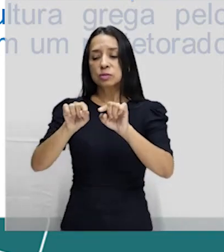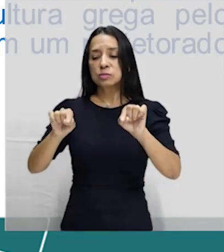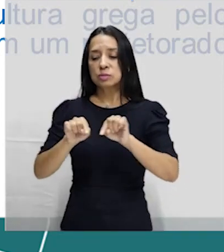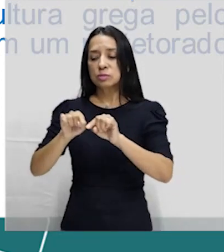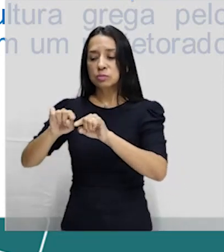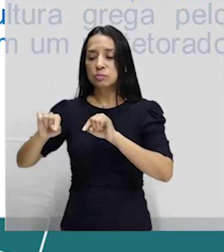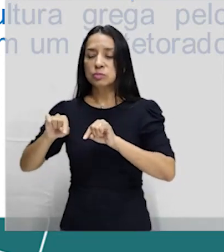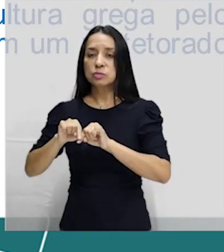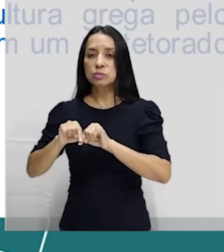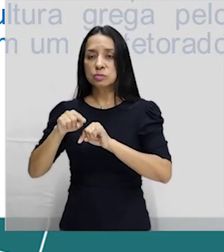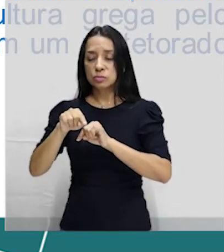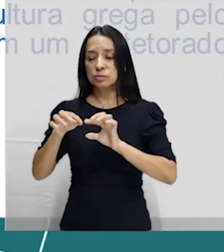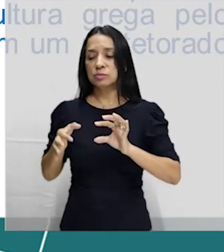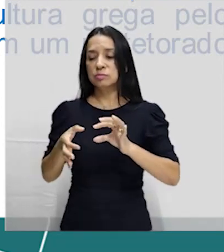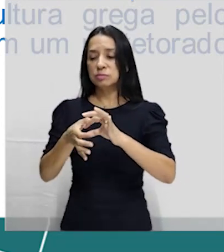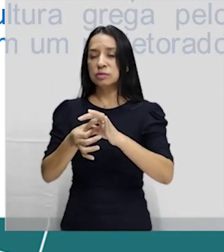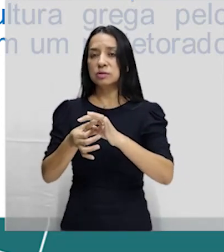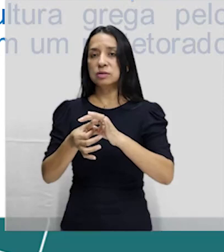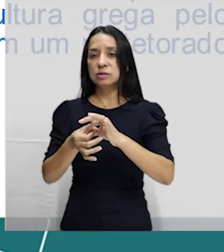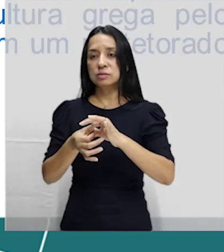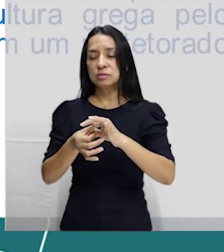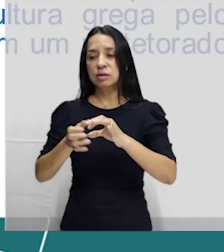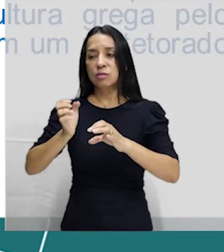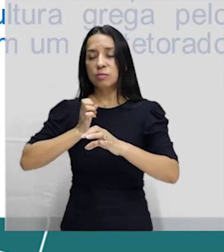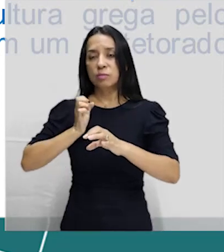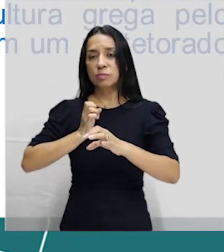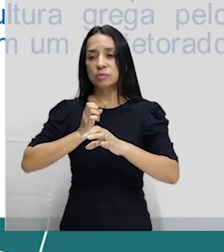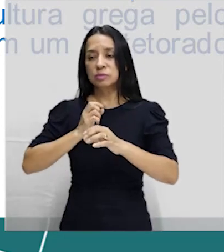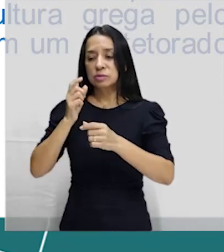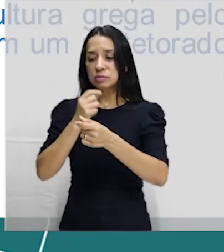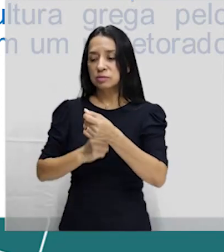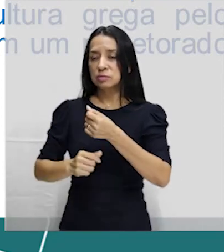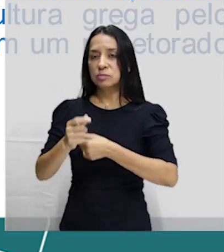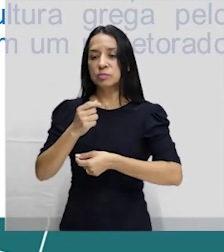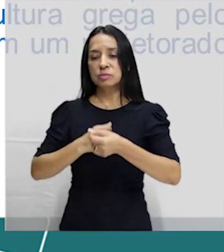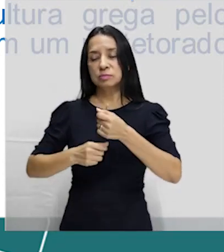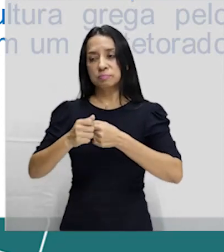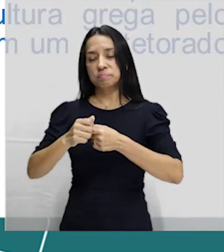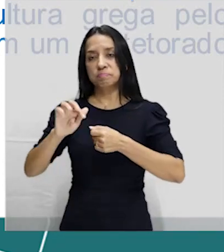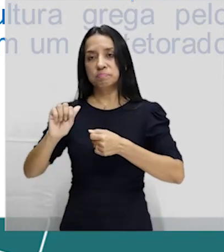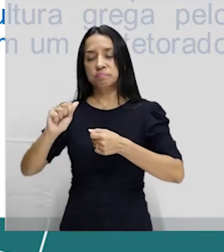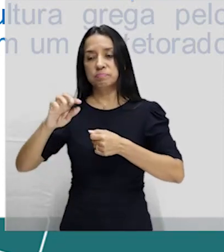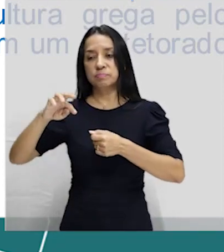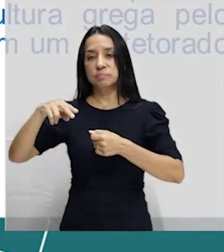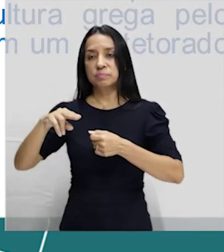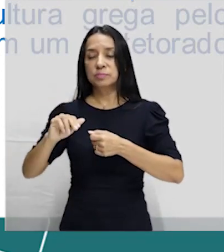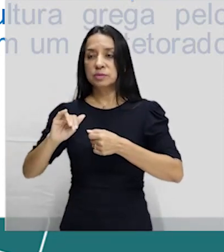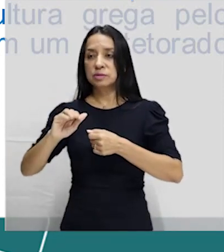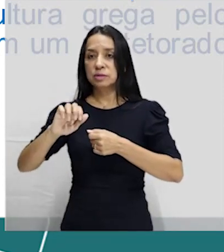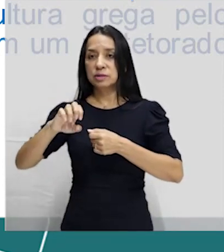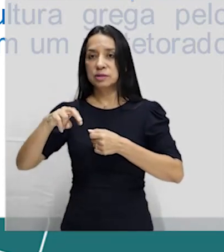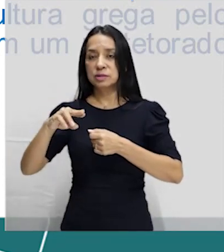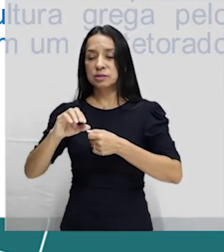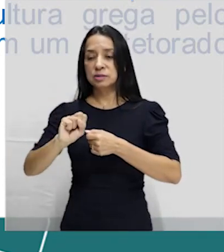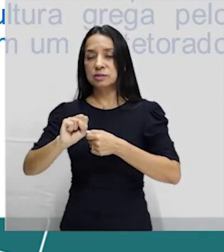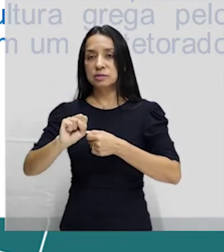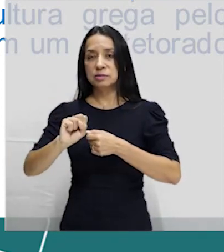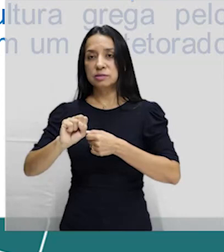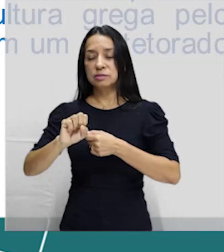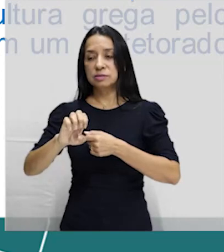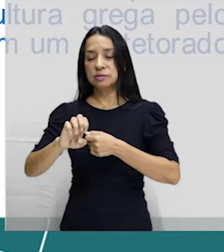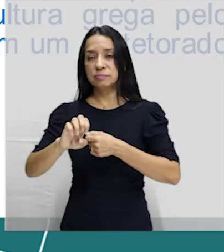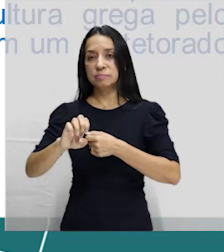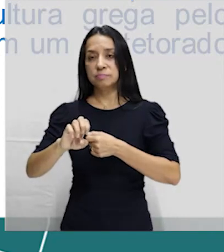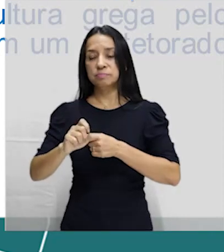e setores ligados a uma burguesia comercial ateniense. Então, setores ligados a um grupo